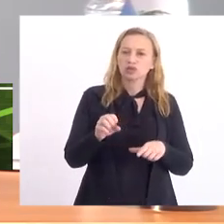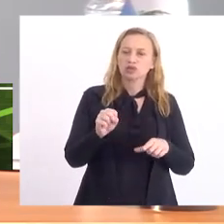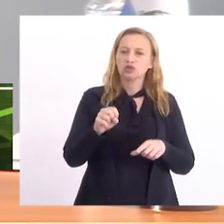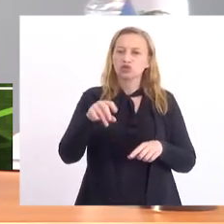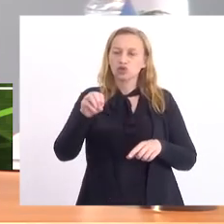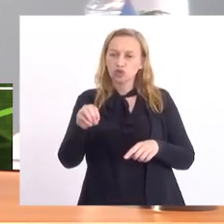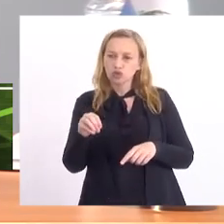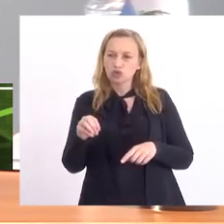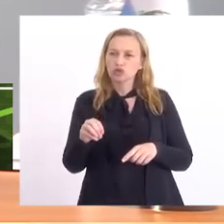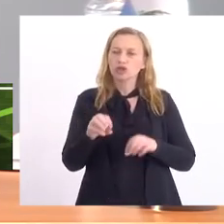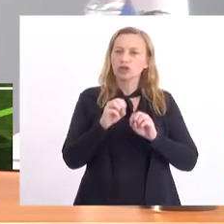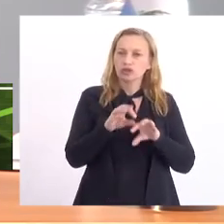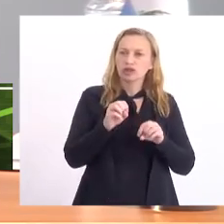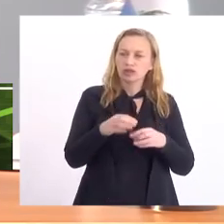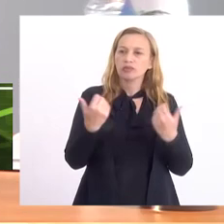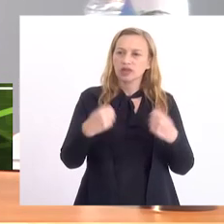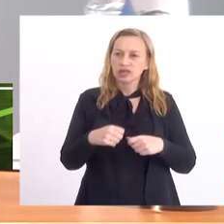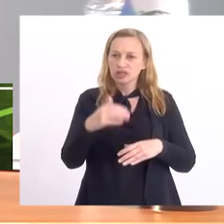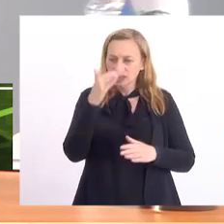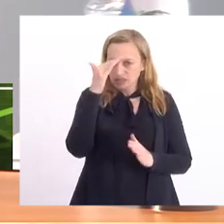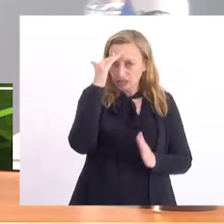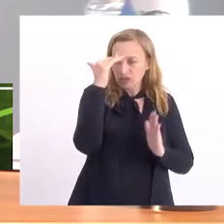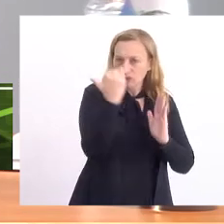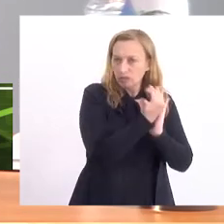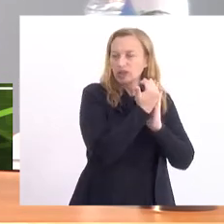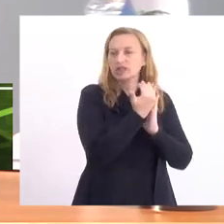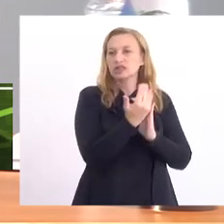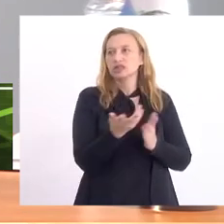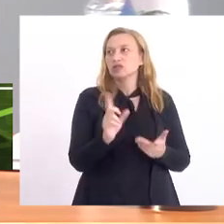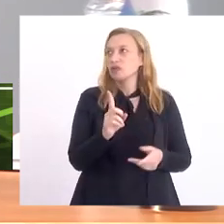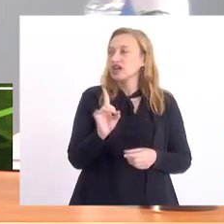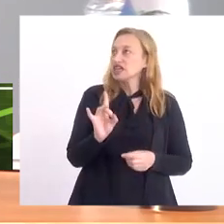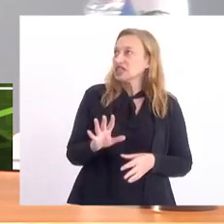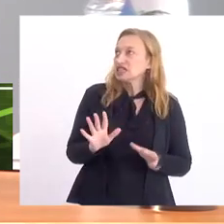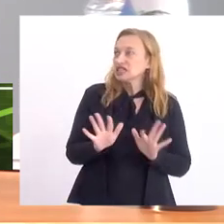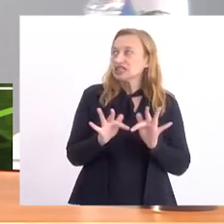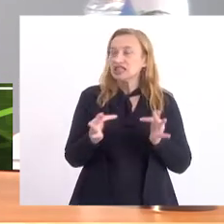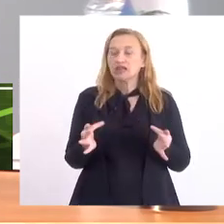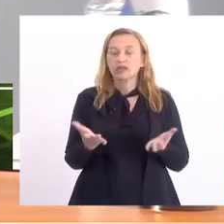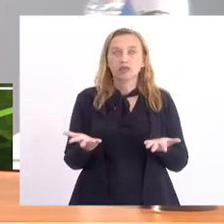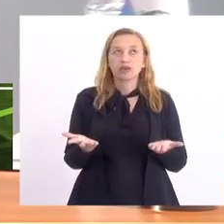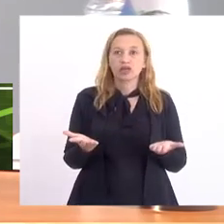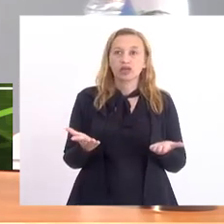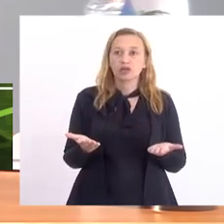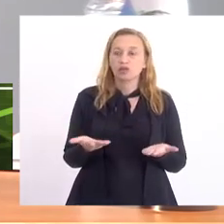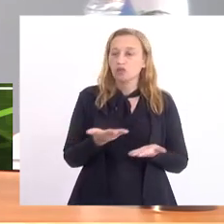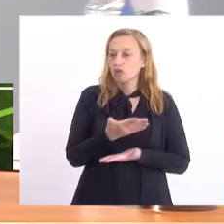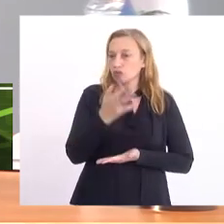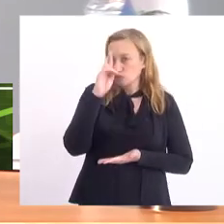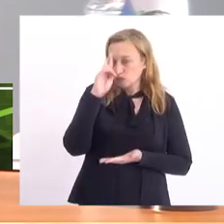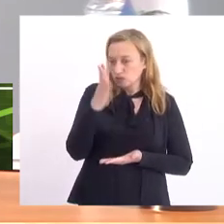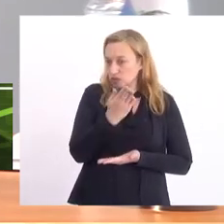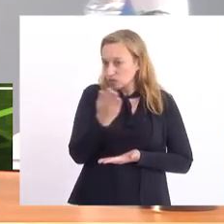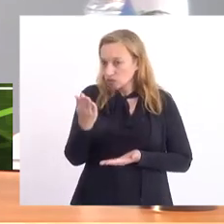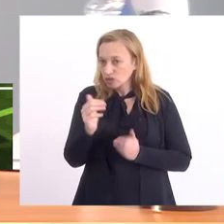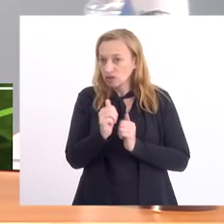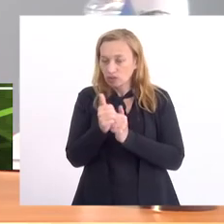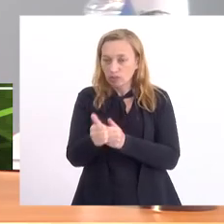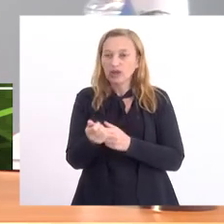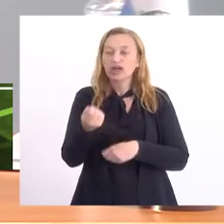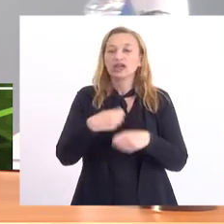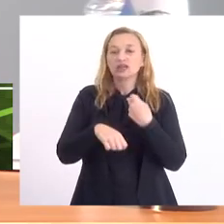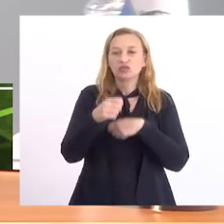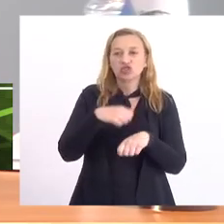ser cumprida, né? Não é simplesmente, né, como os senhores, né, acompanham a